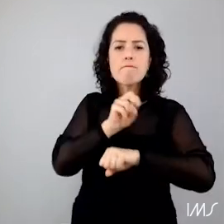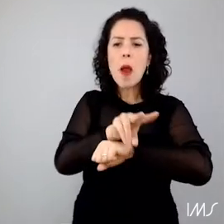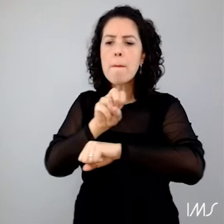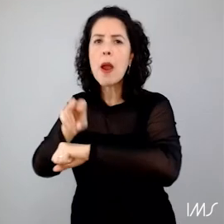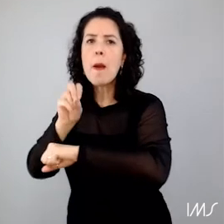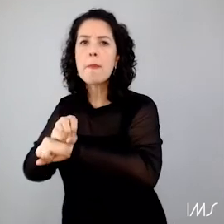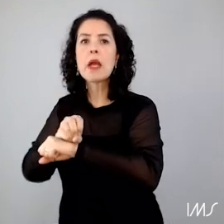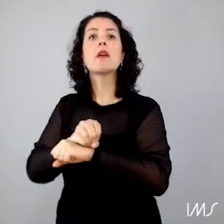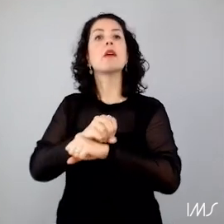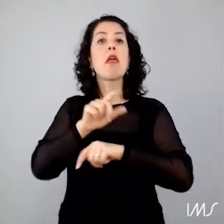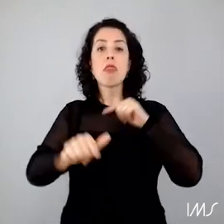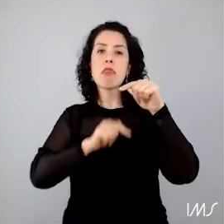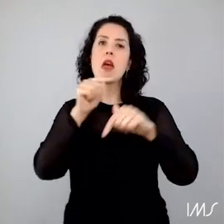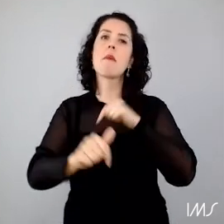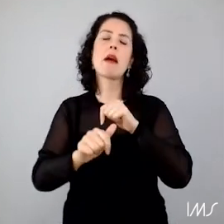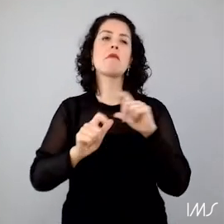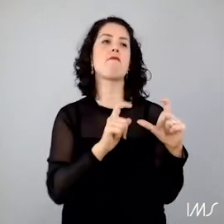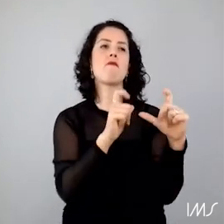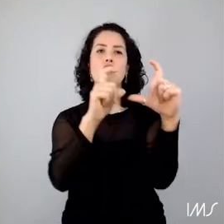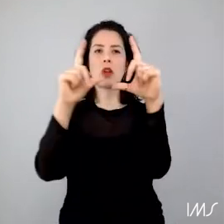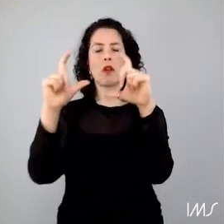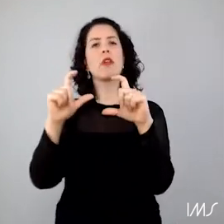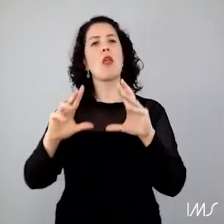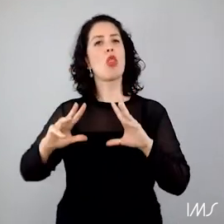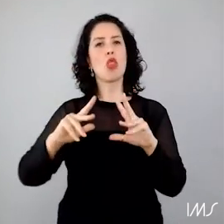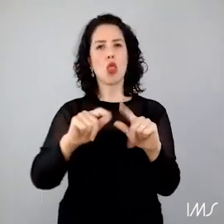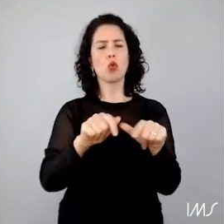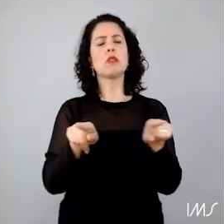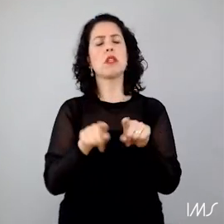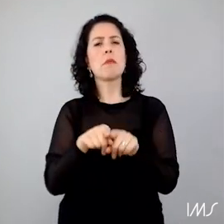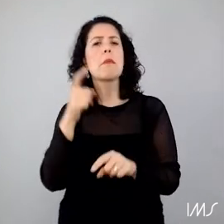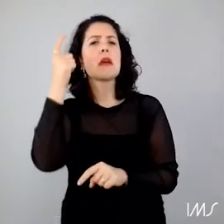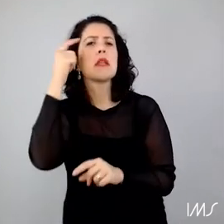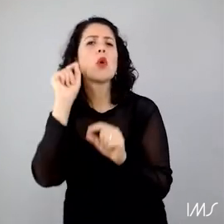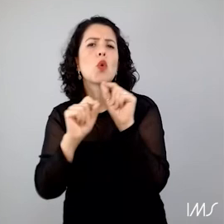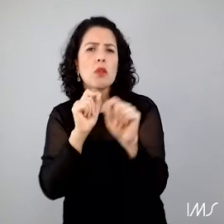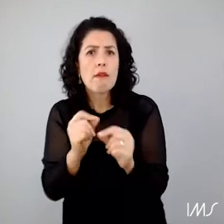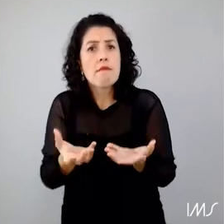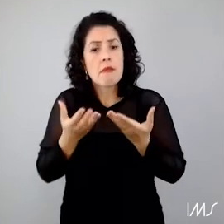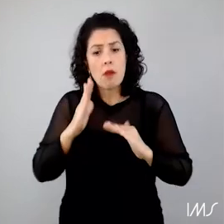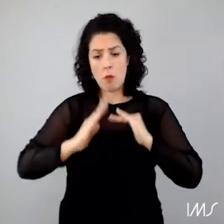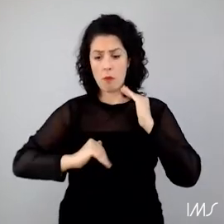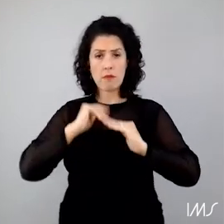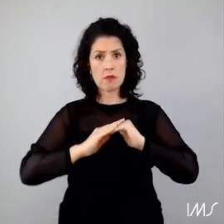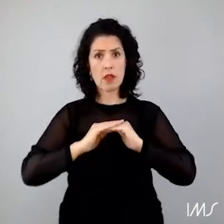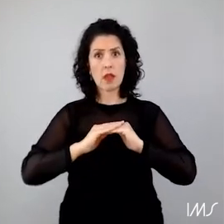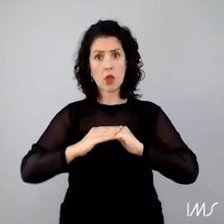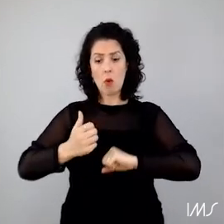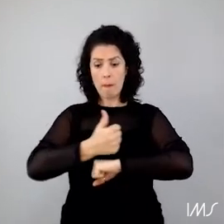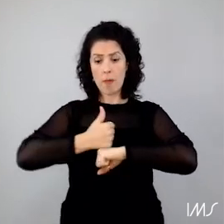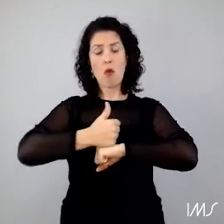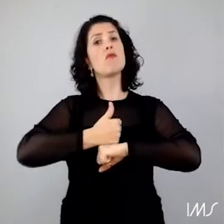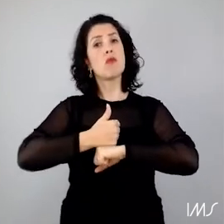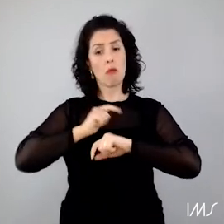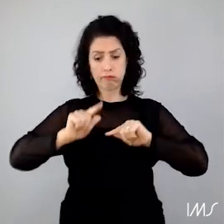pela fotografia ou em busca da fotografia, com a ideia de exercerem atividade